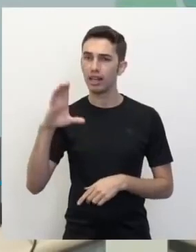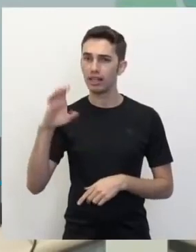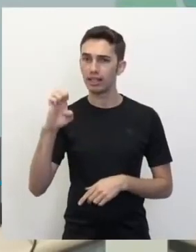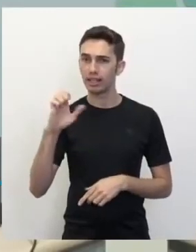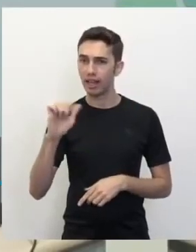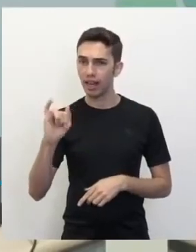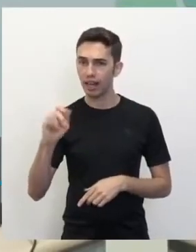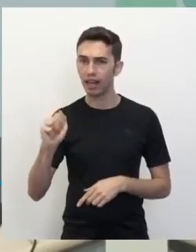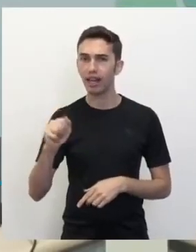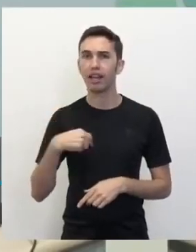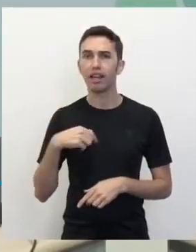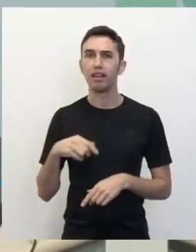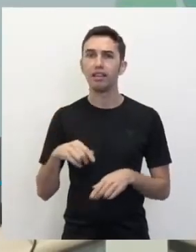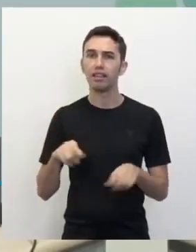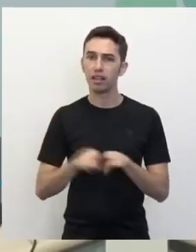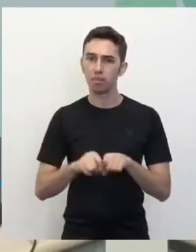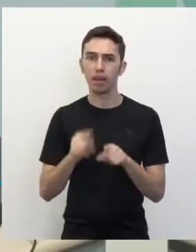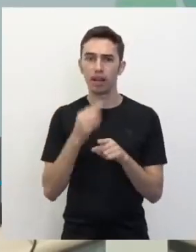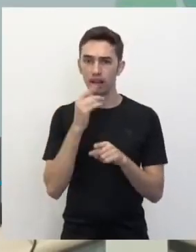também colocando longo.